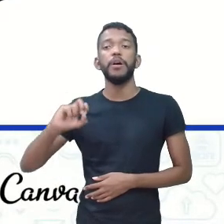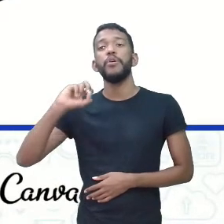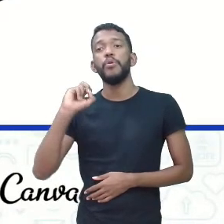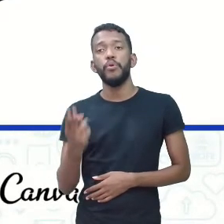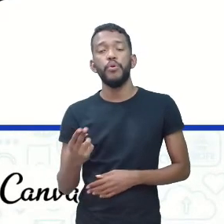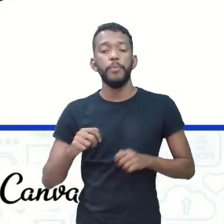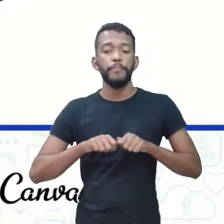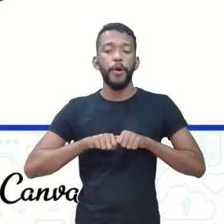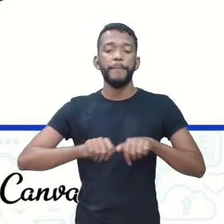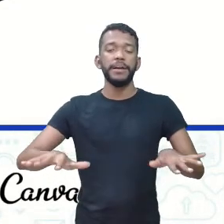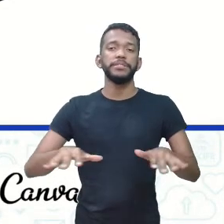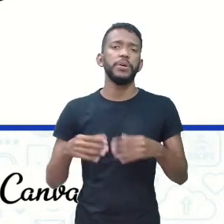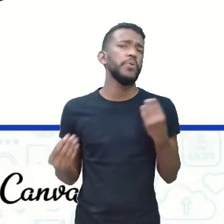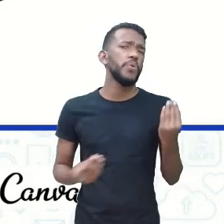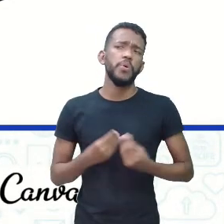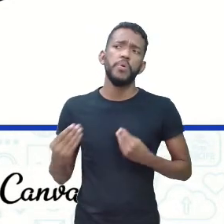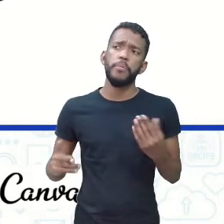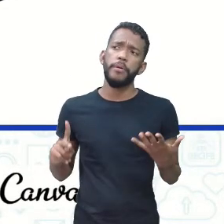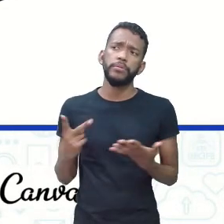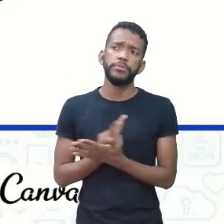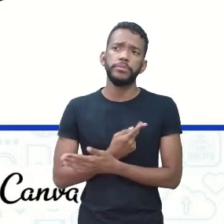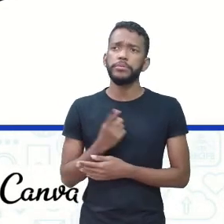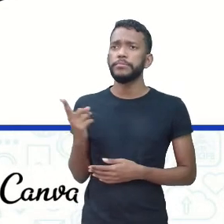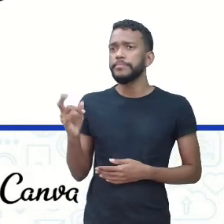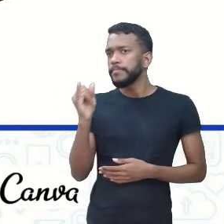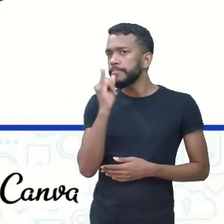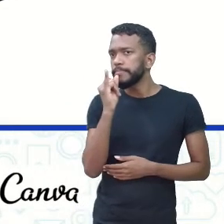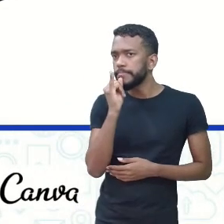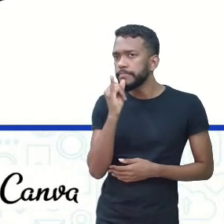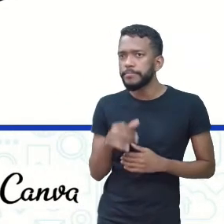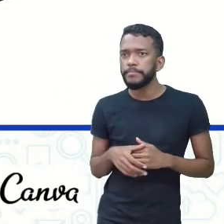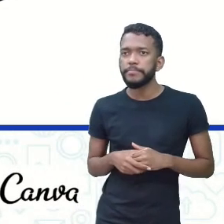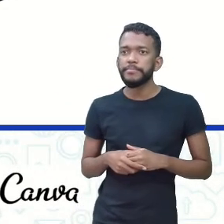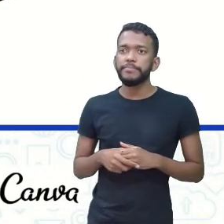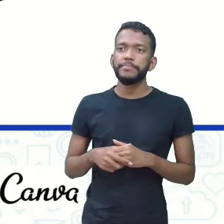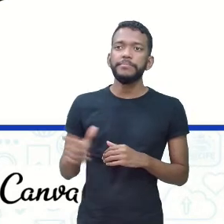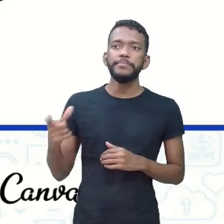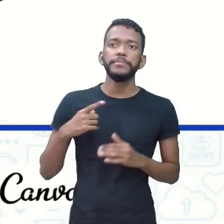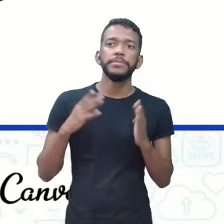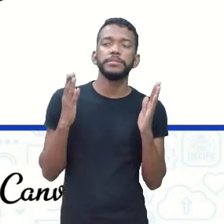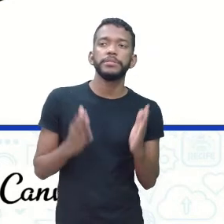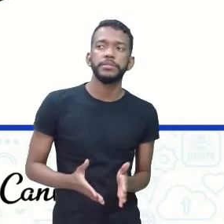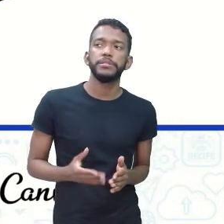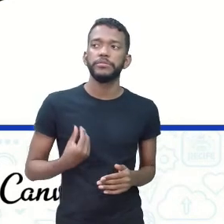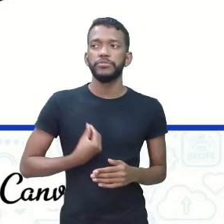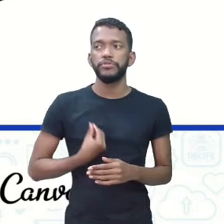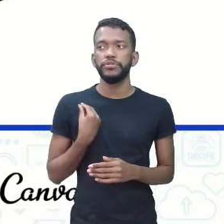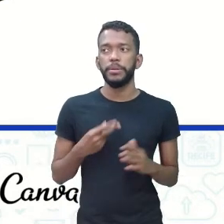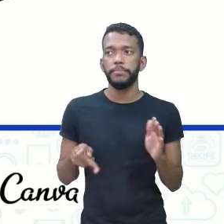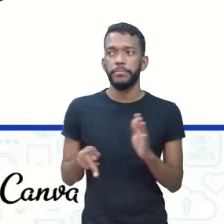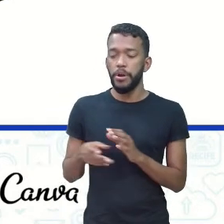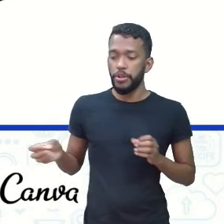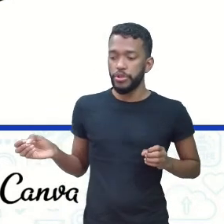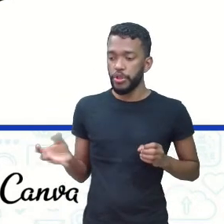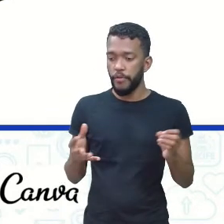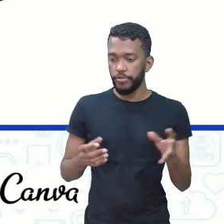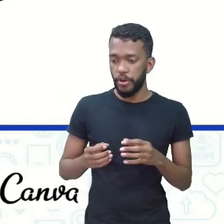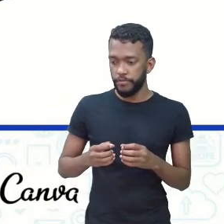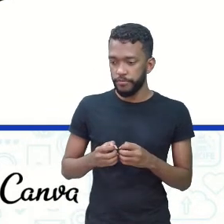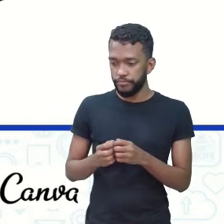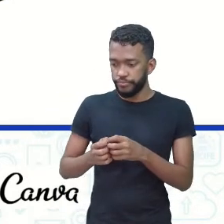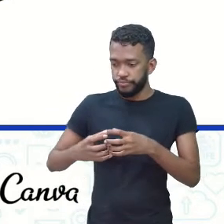propagação. Como é que acontece isso aí? Consiste na formação de novos